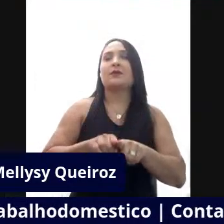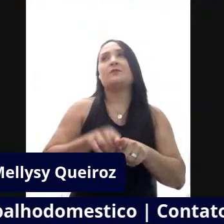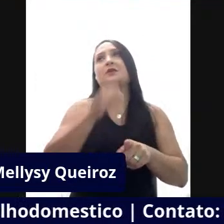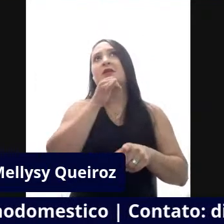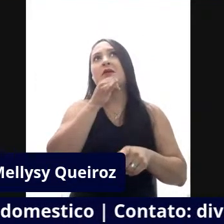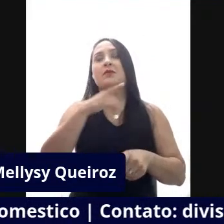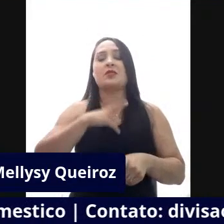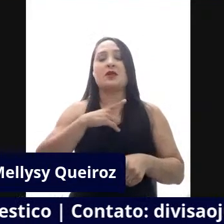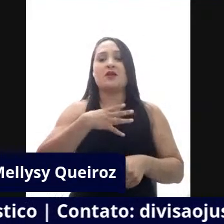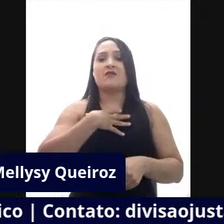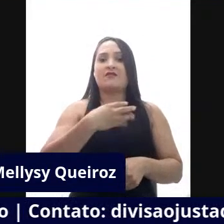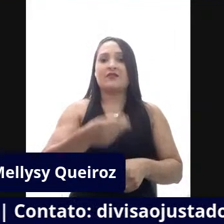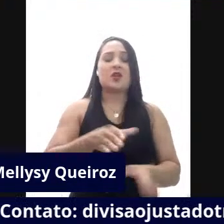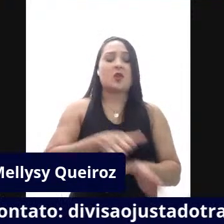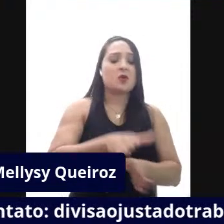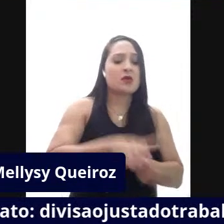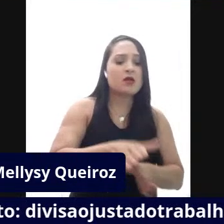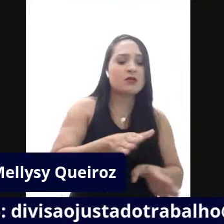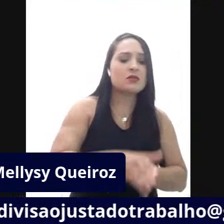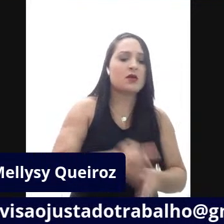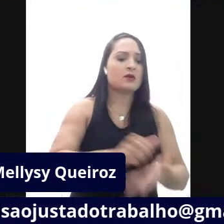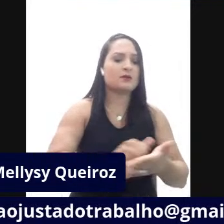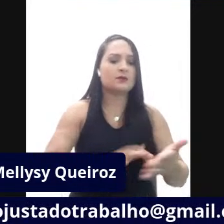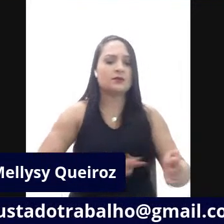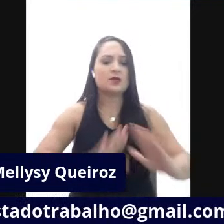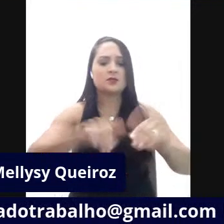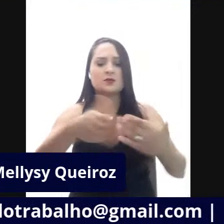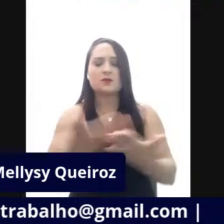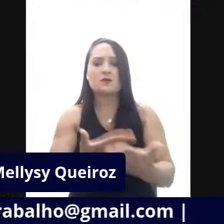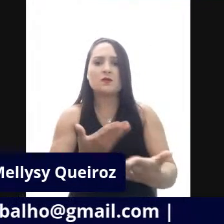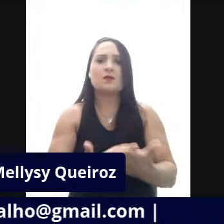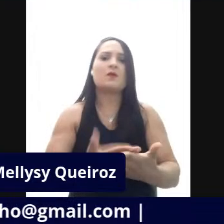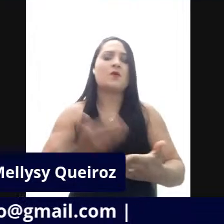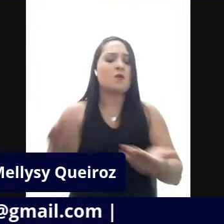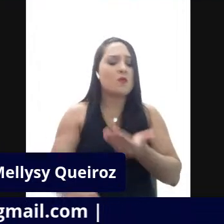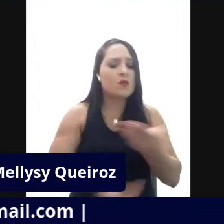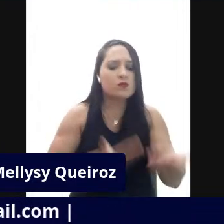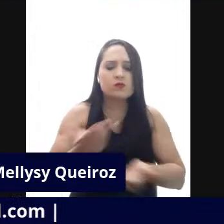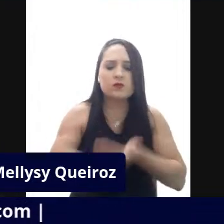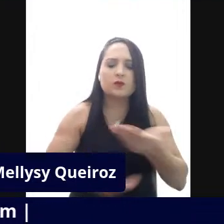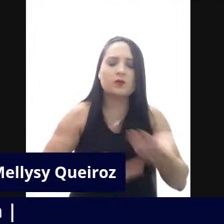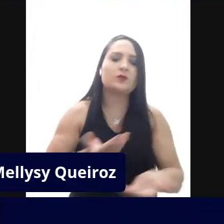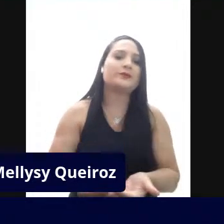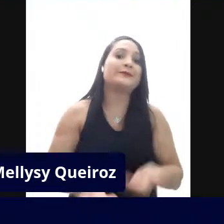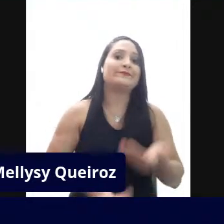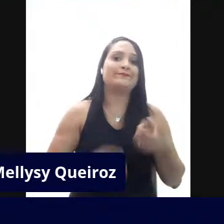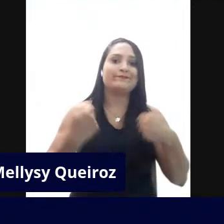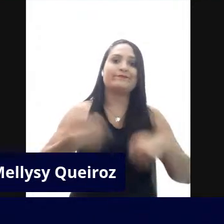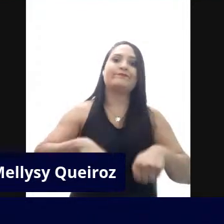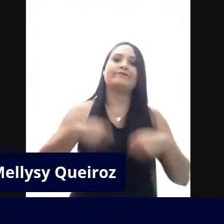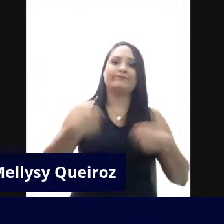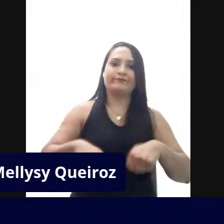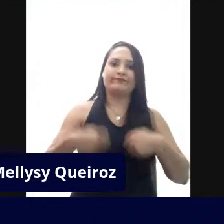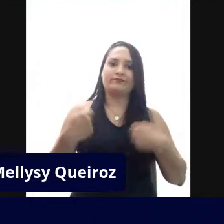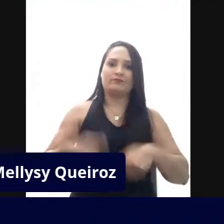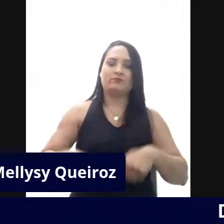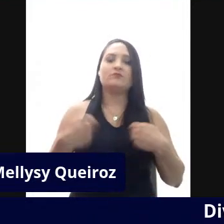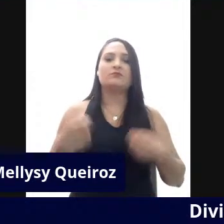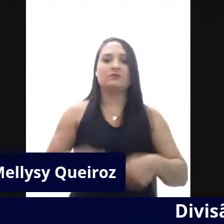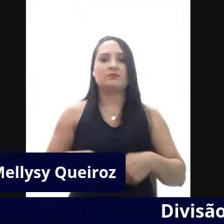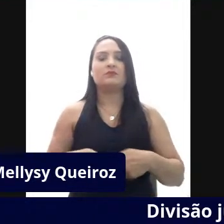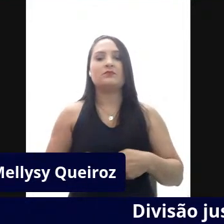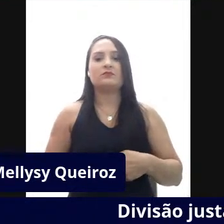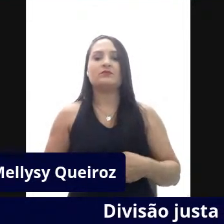né, escolares, enfim, né, o cuidado necessário. E então, esse momento